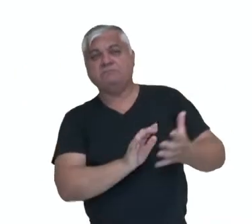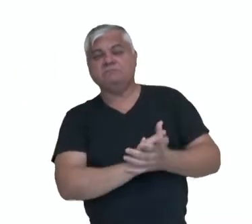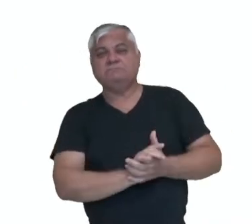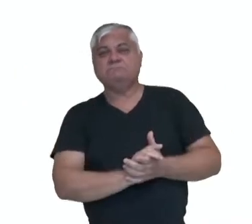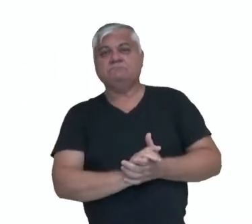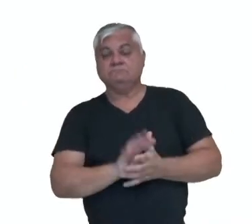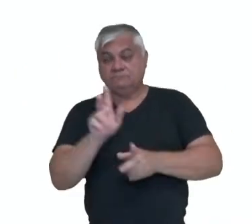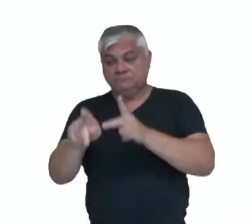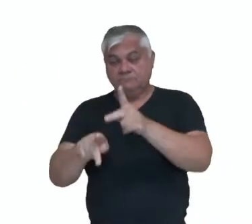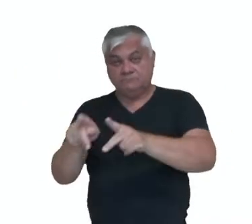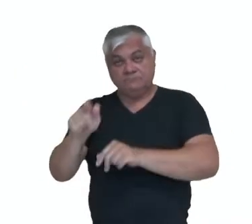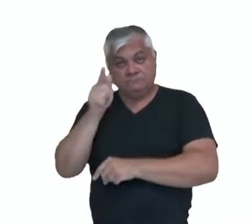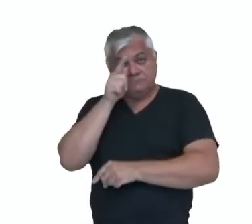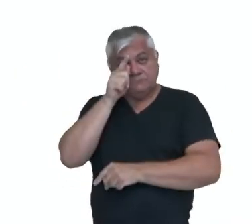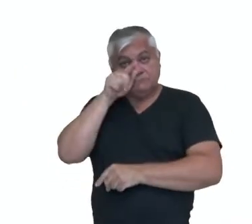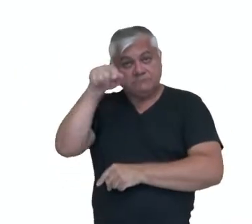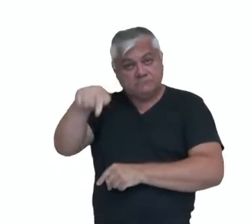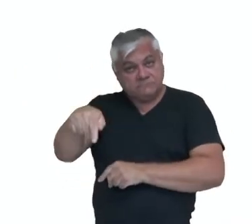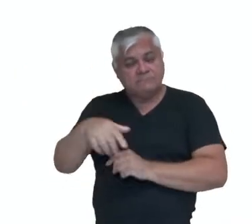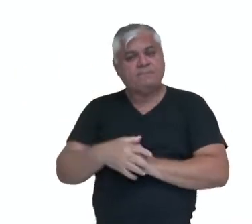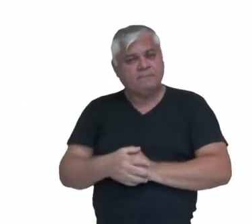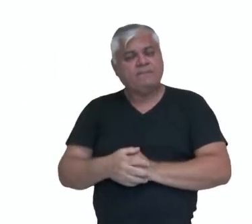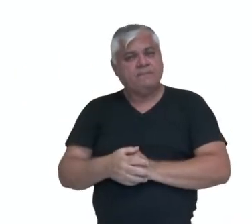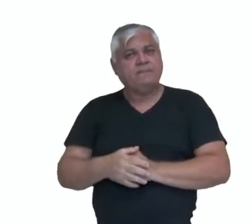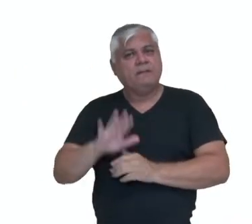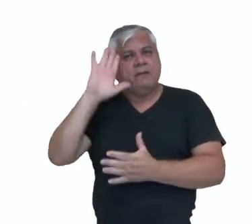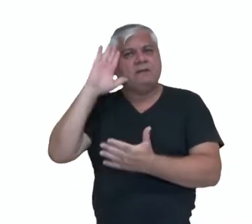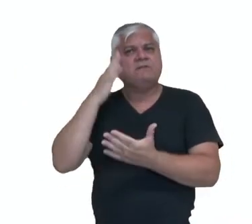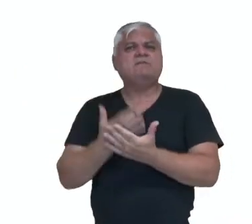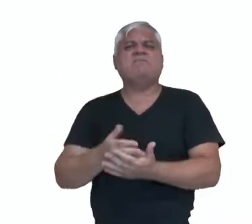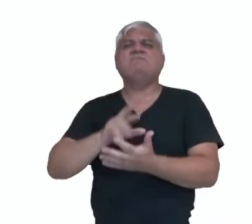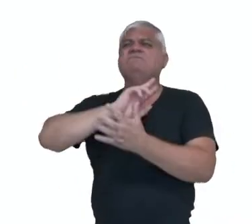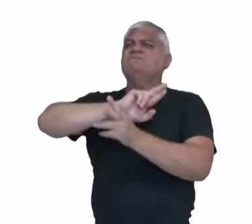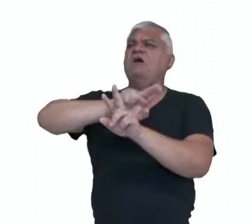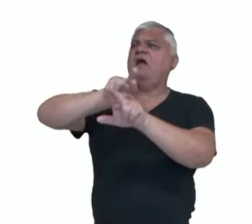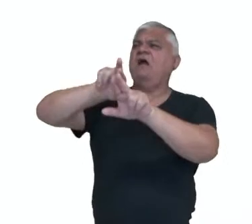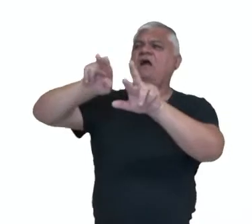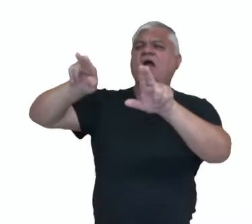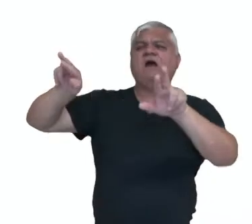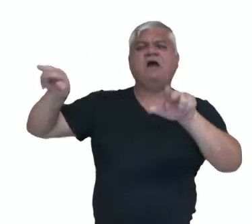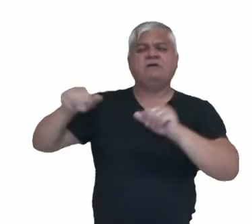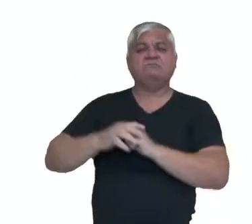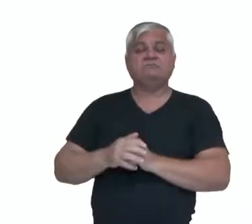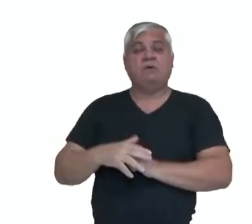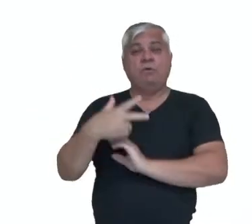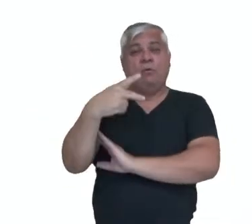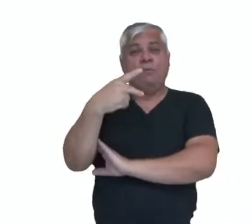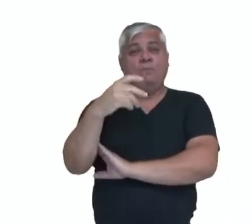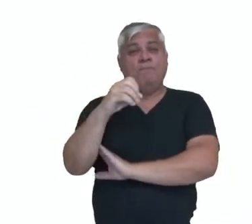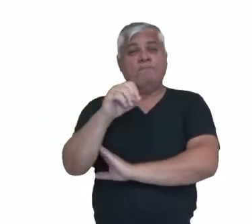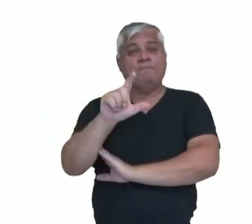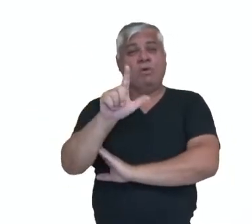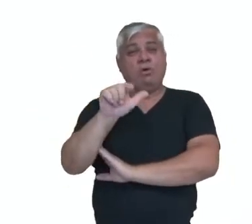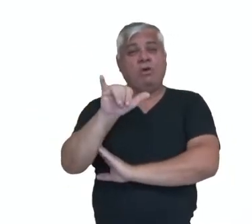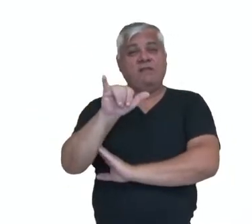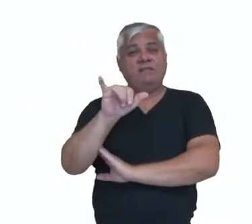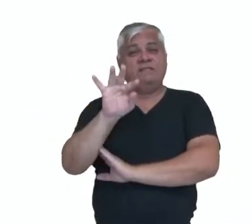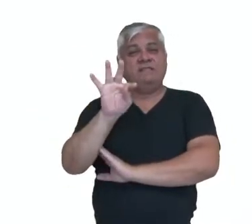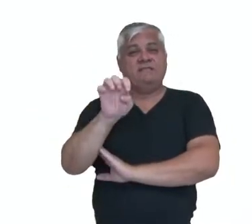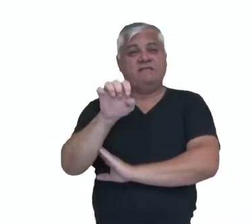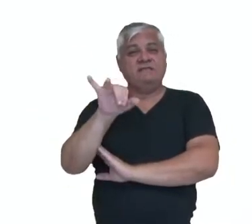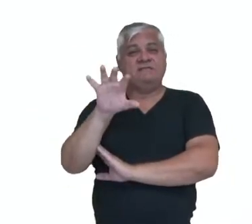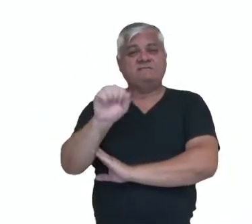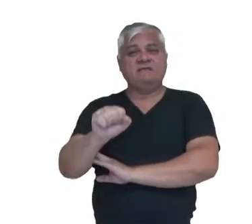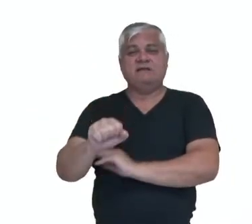assim como outros povos, acreditavam em vários deuses. Eram, portanto, politeístas. Não havia muita